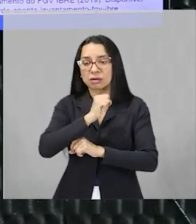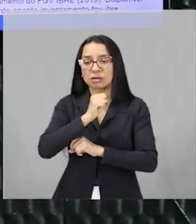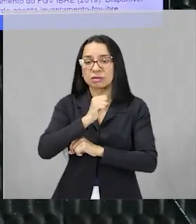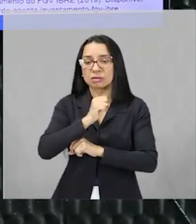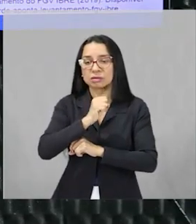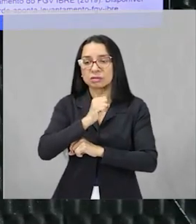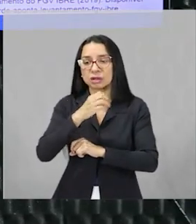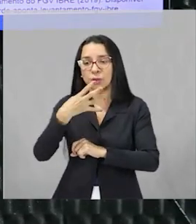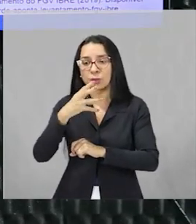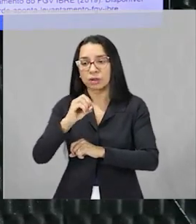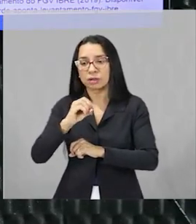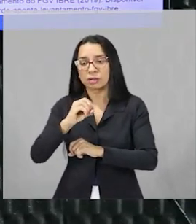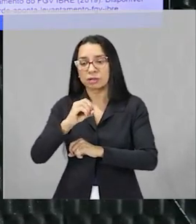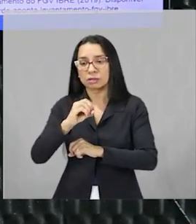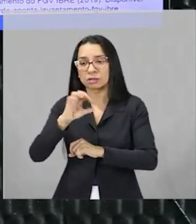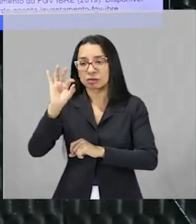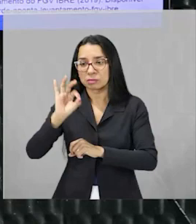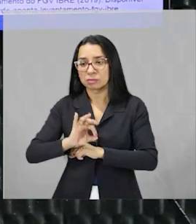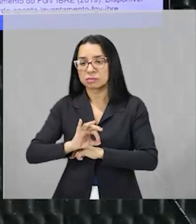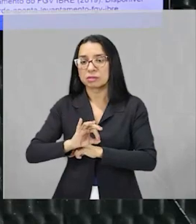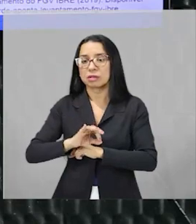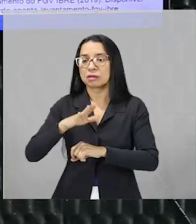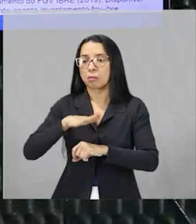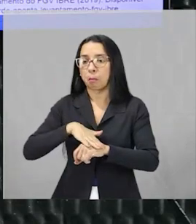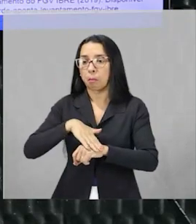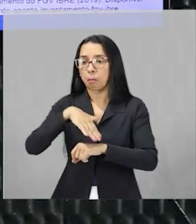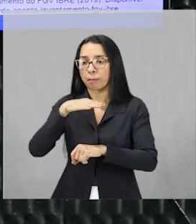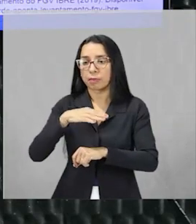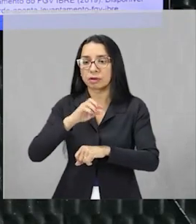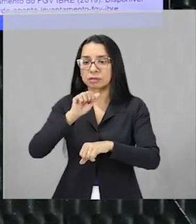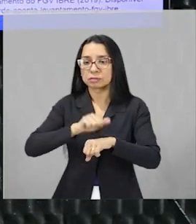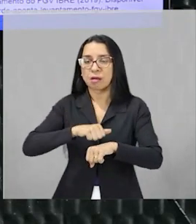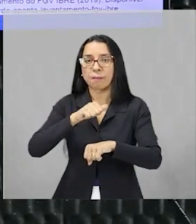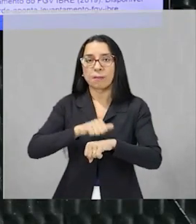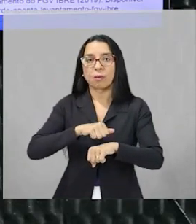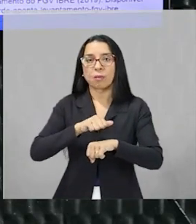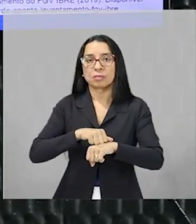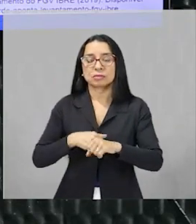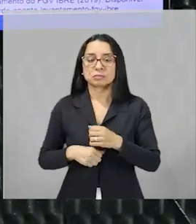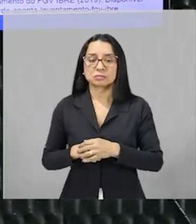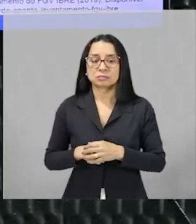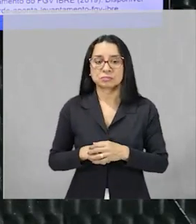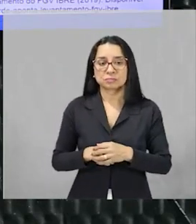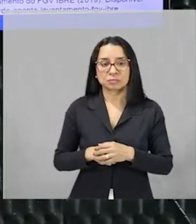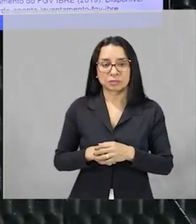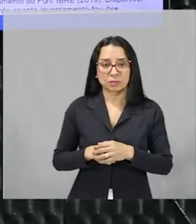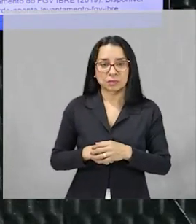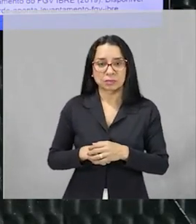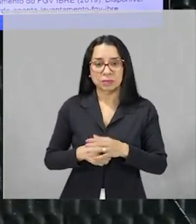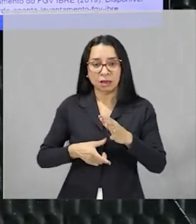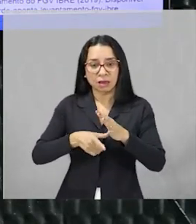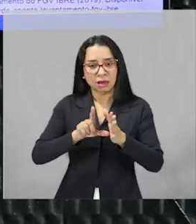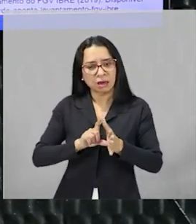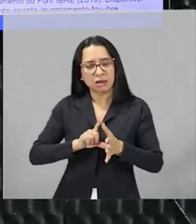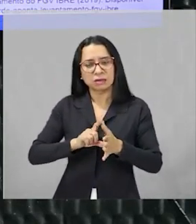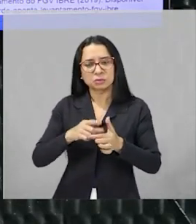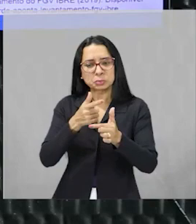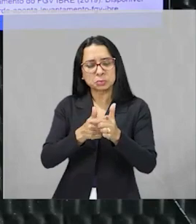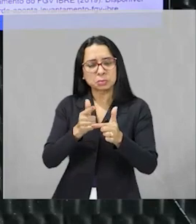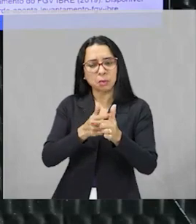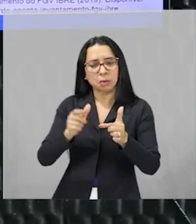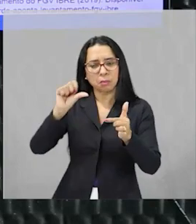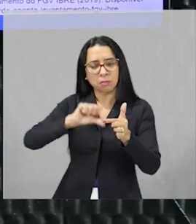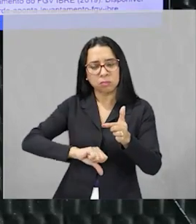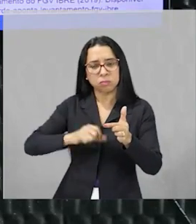vamos perceber que no período pré-crise, ambos estão aí, por exemplo, com uma balança positiva, né? Estão com uma variação